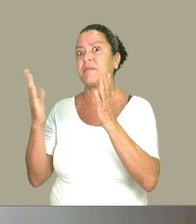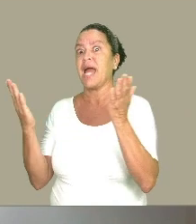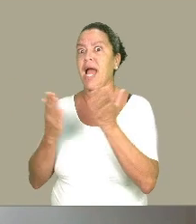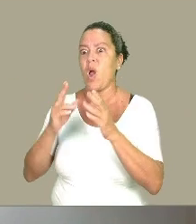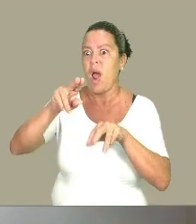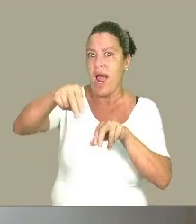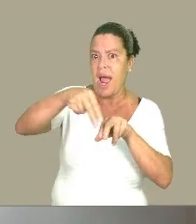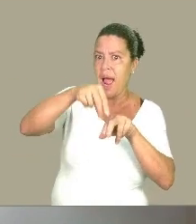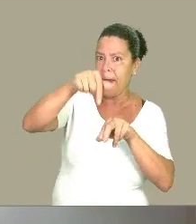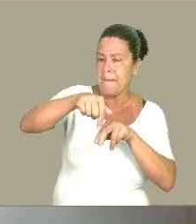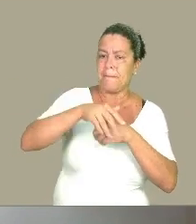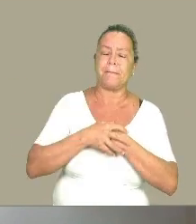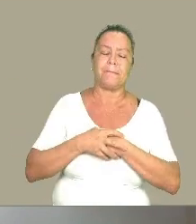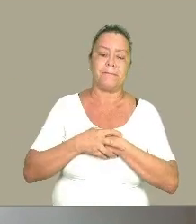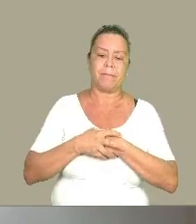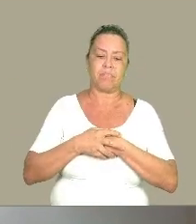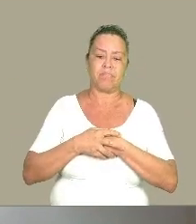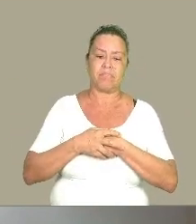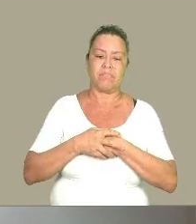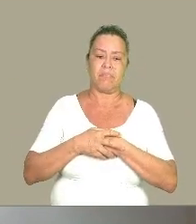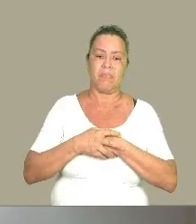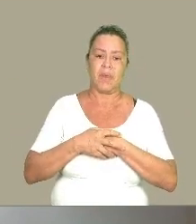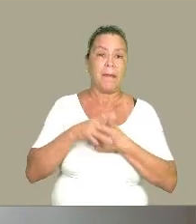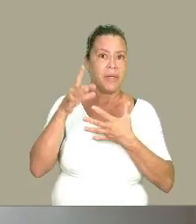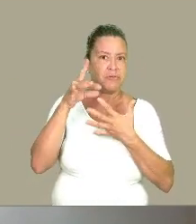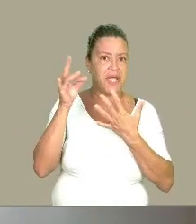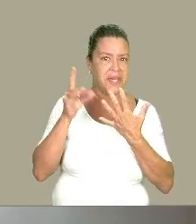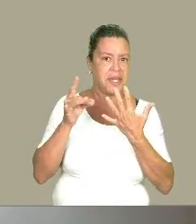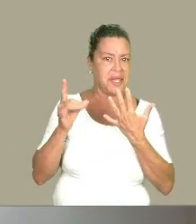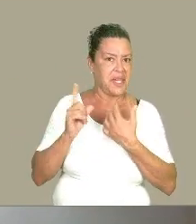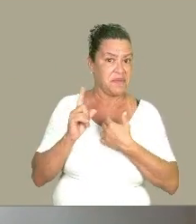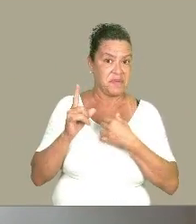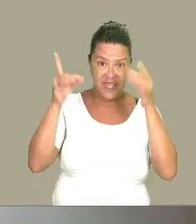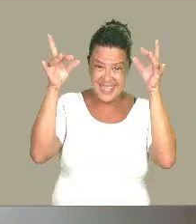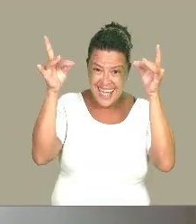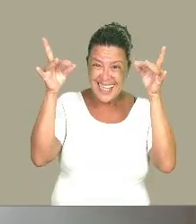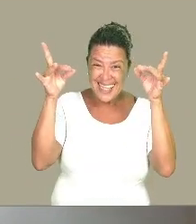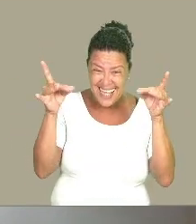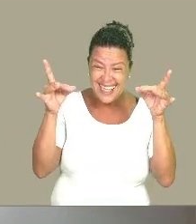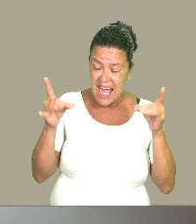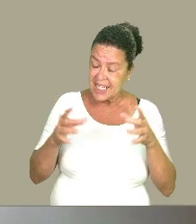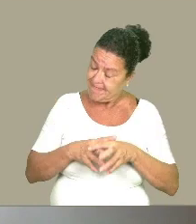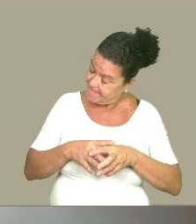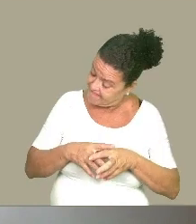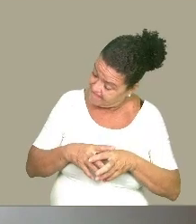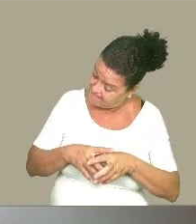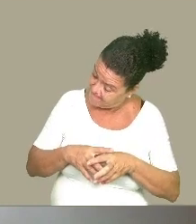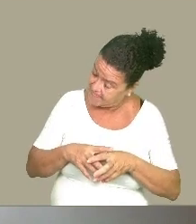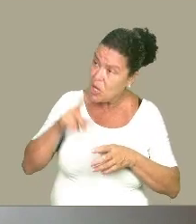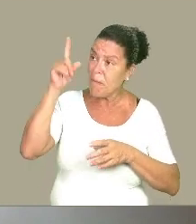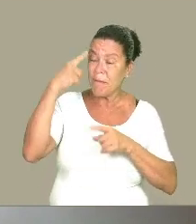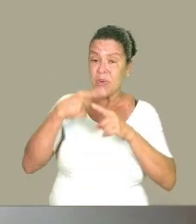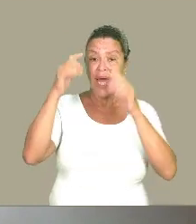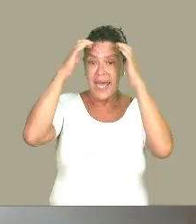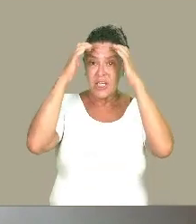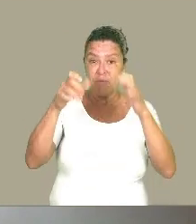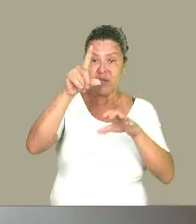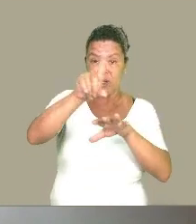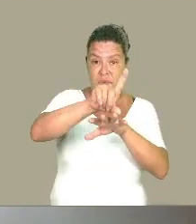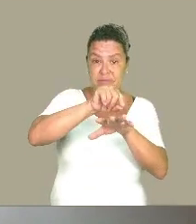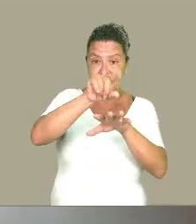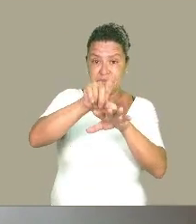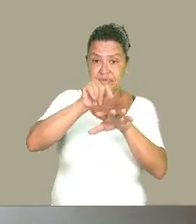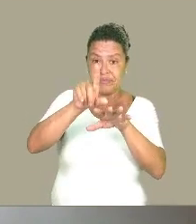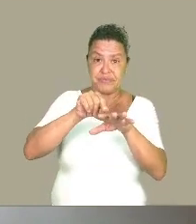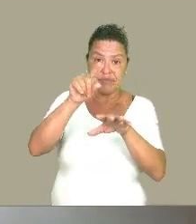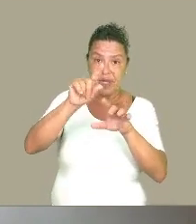nova encarnação. Mas não traz os detalhes, porque os detalhes dizem respeito ao nosso livre-arbítrio, né? As atitudes ou